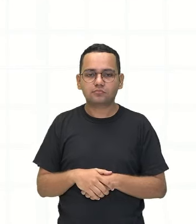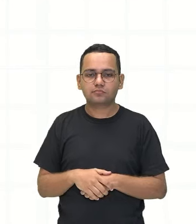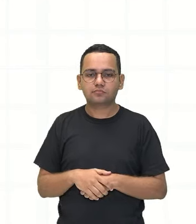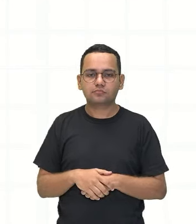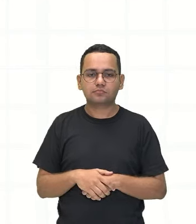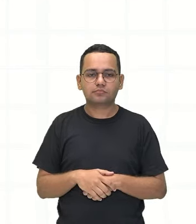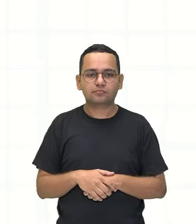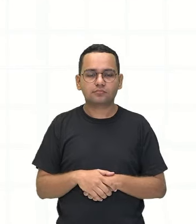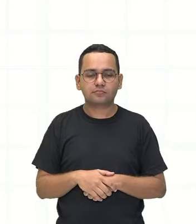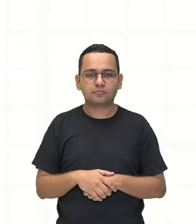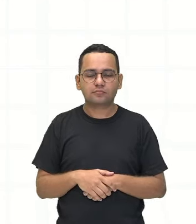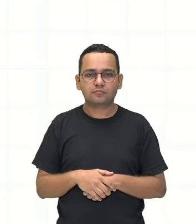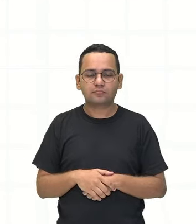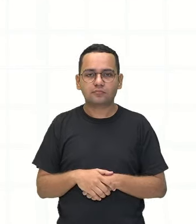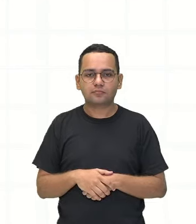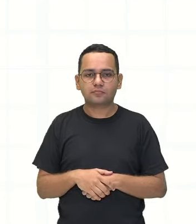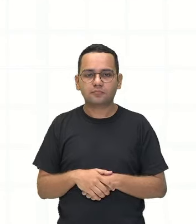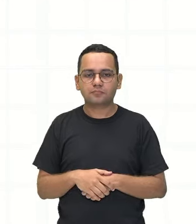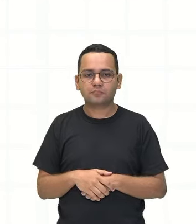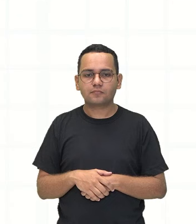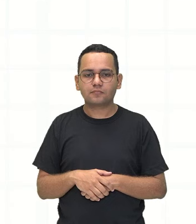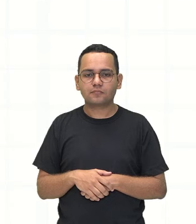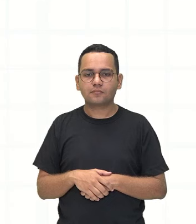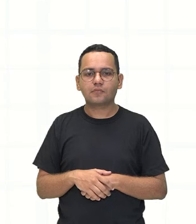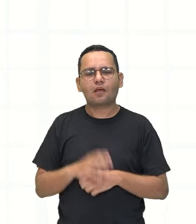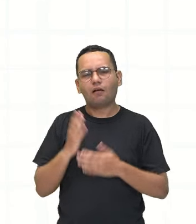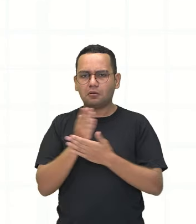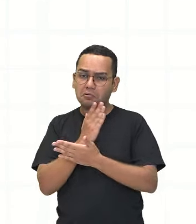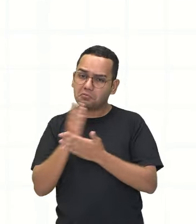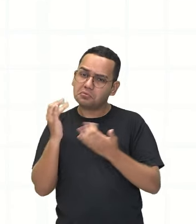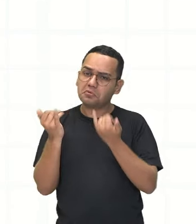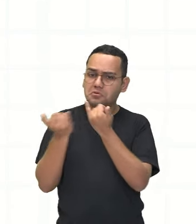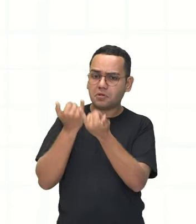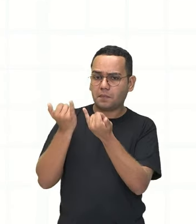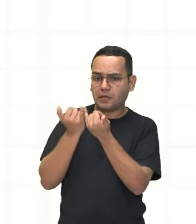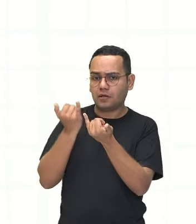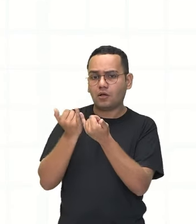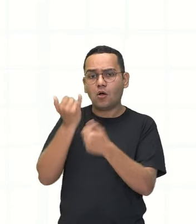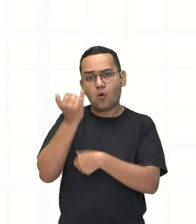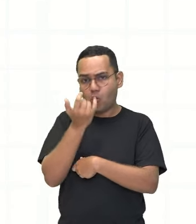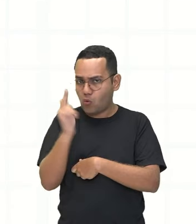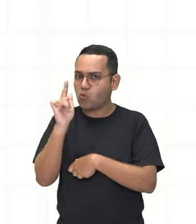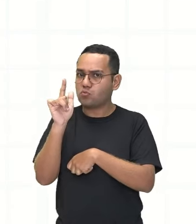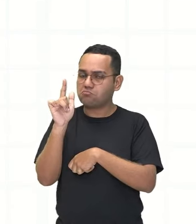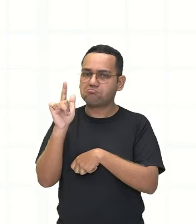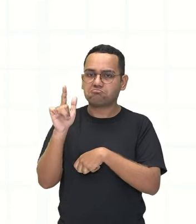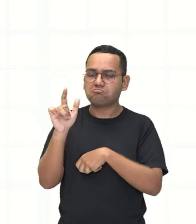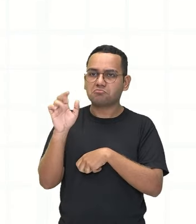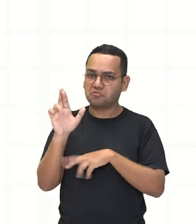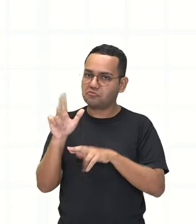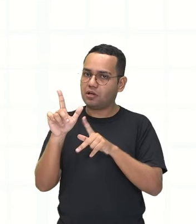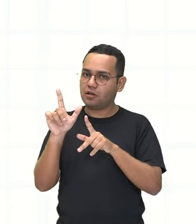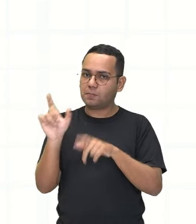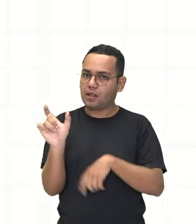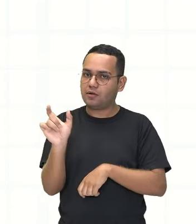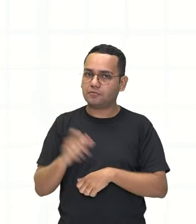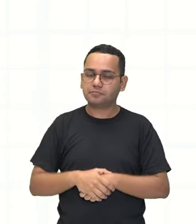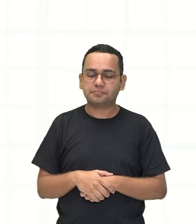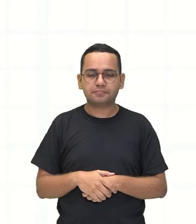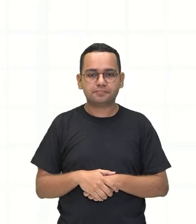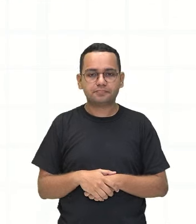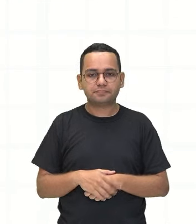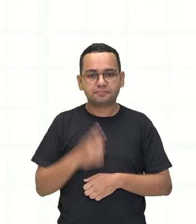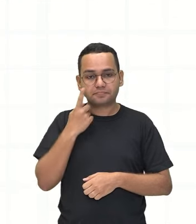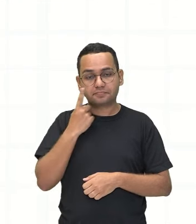alguns vão ser parecidos como pato e pata, né? E outros vão ser diferentes, observem aí, né? Vai ser